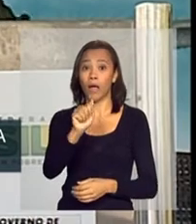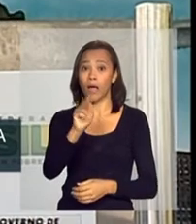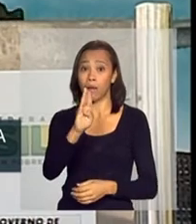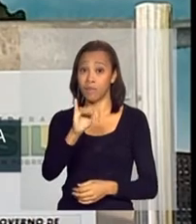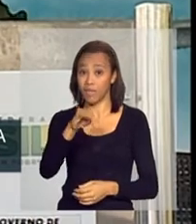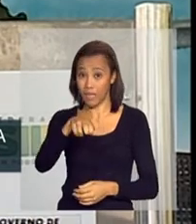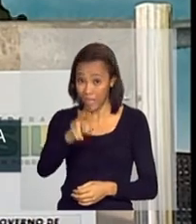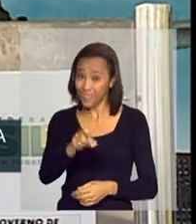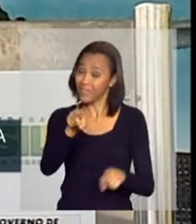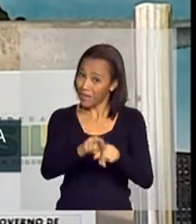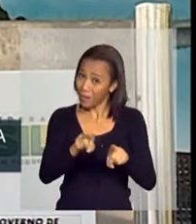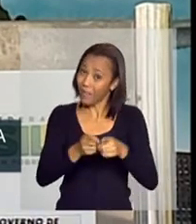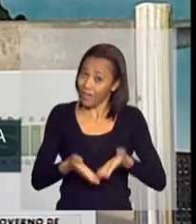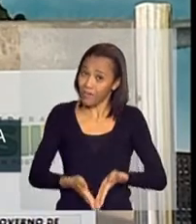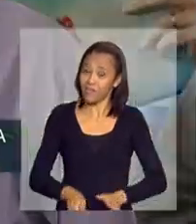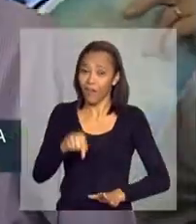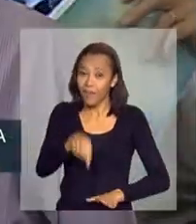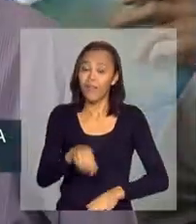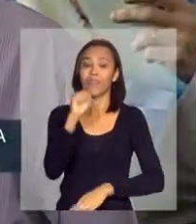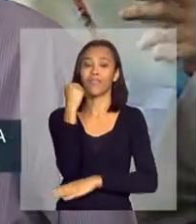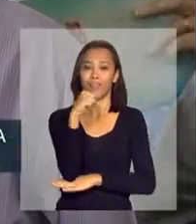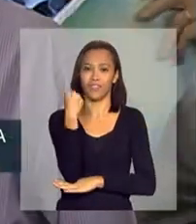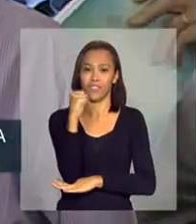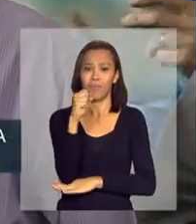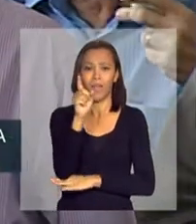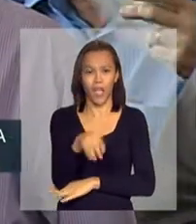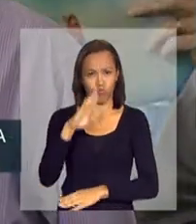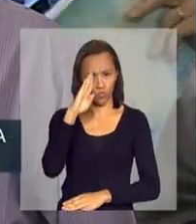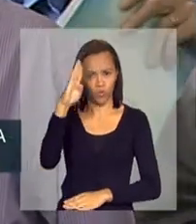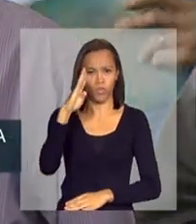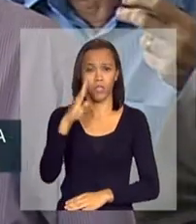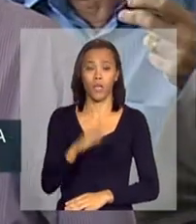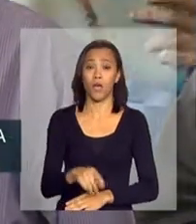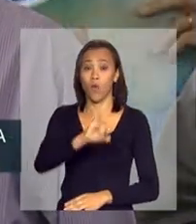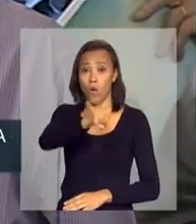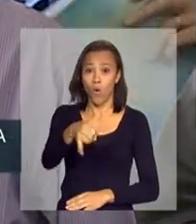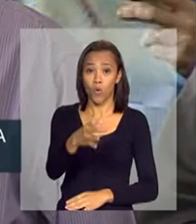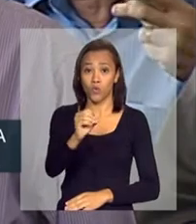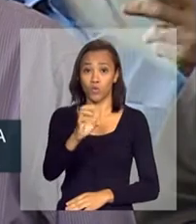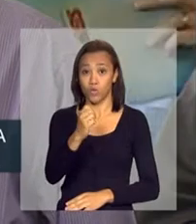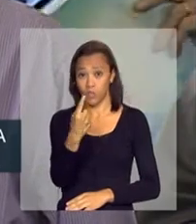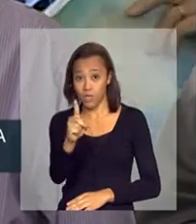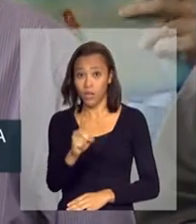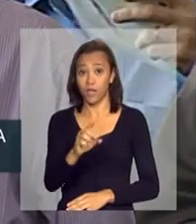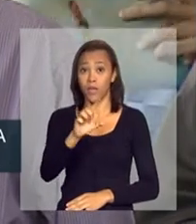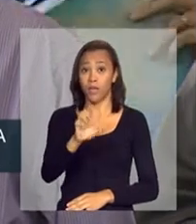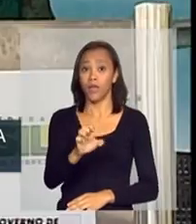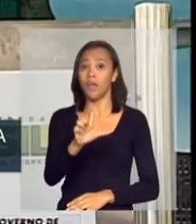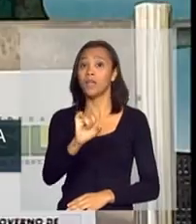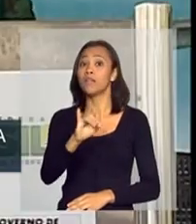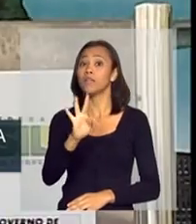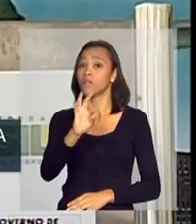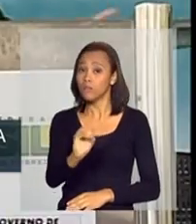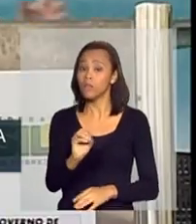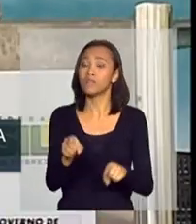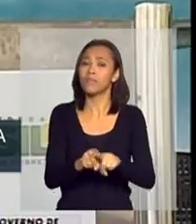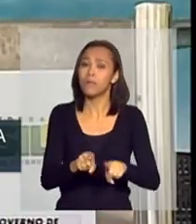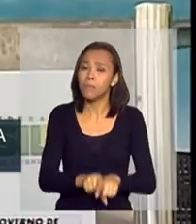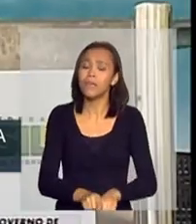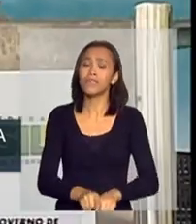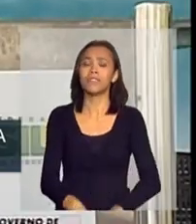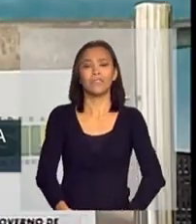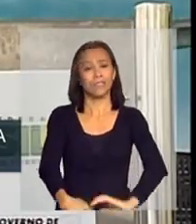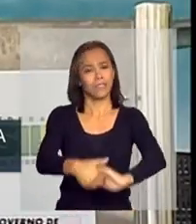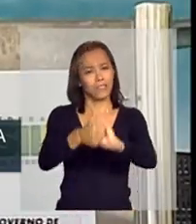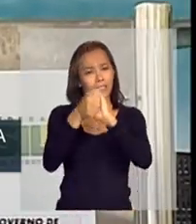esse sergipano, que é o general José Elito Siqueira. E queria dirigir um